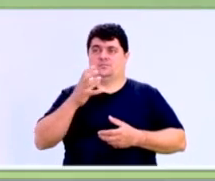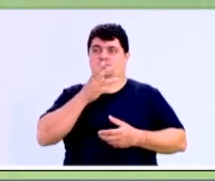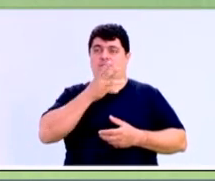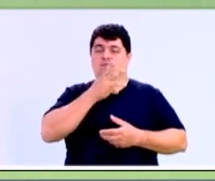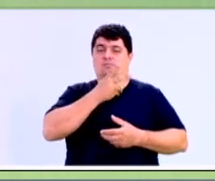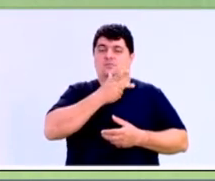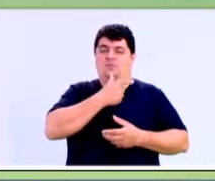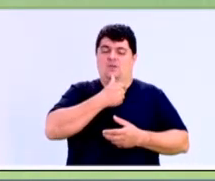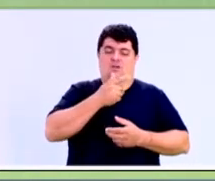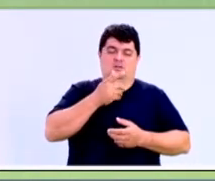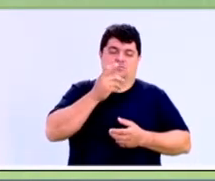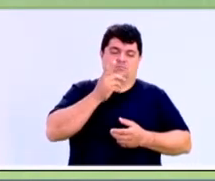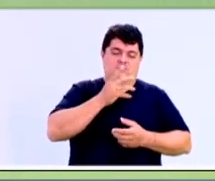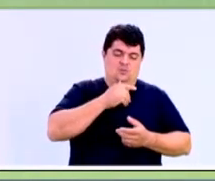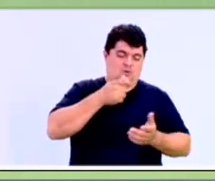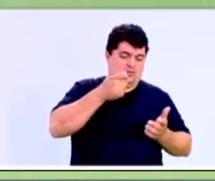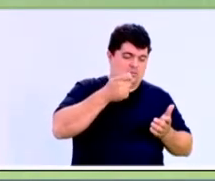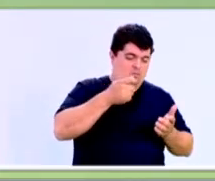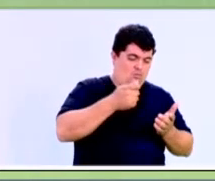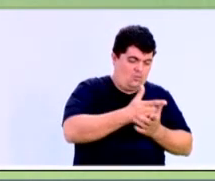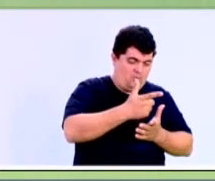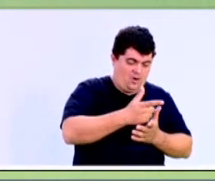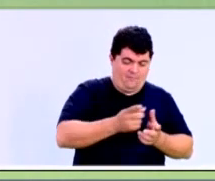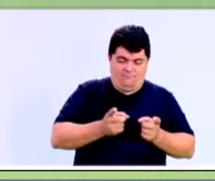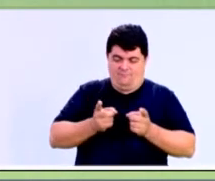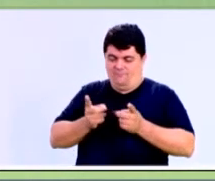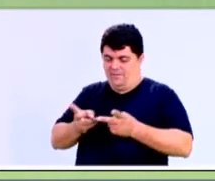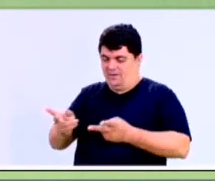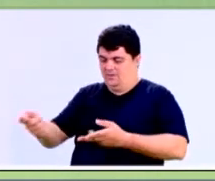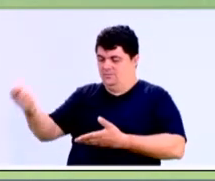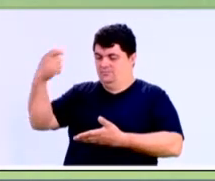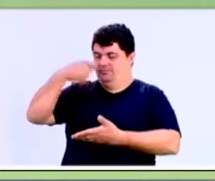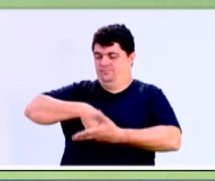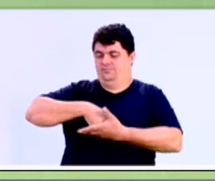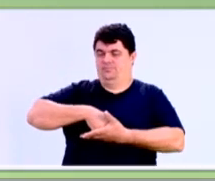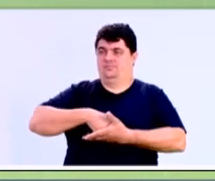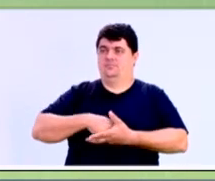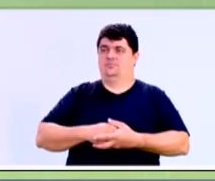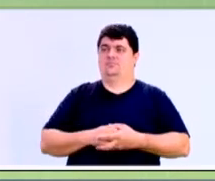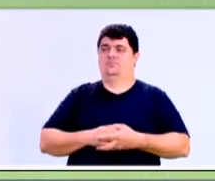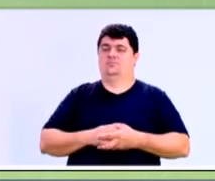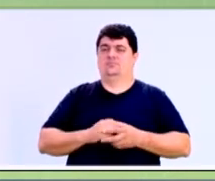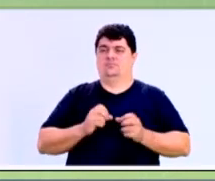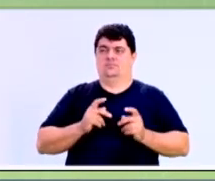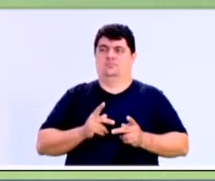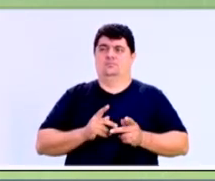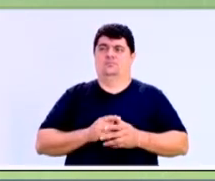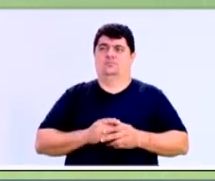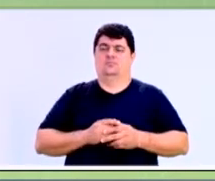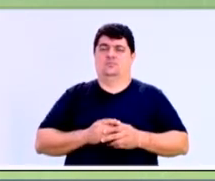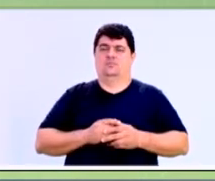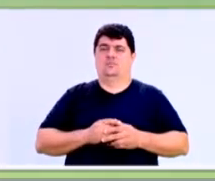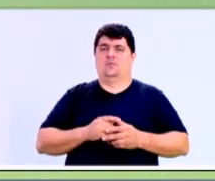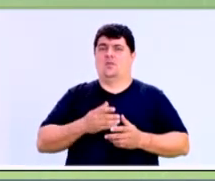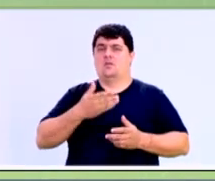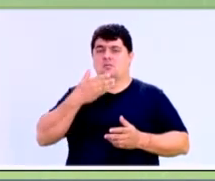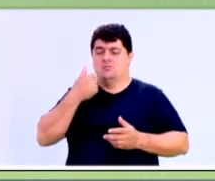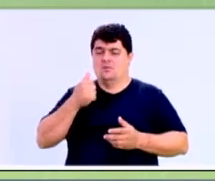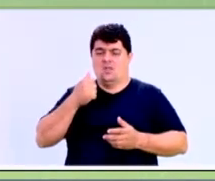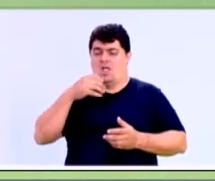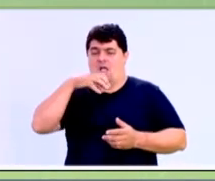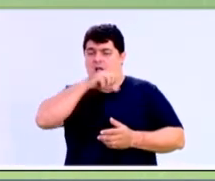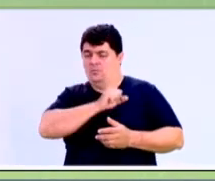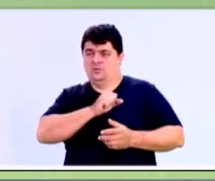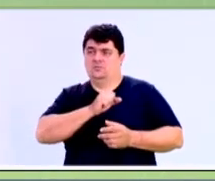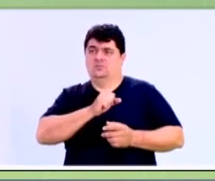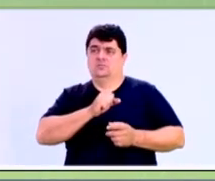para comprar, vender e receber. Correto? Então, quanto menor tempo eu demorar